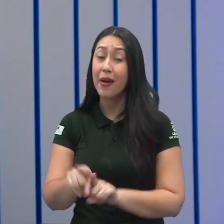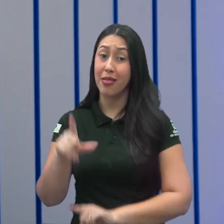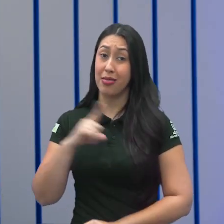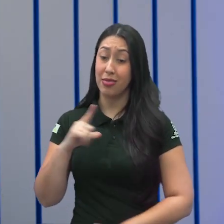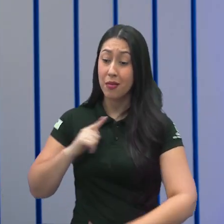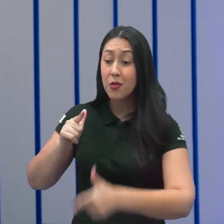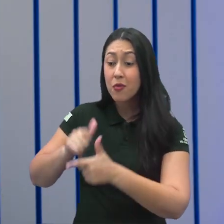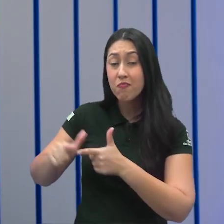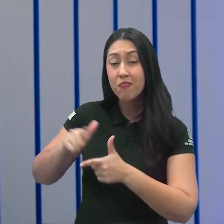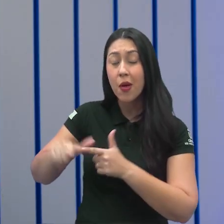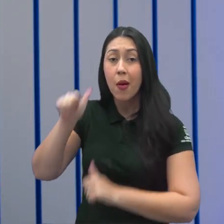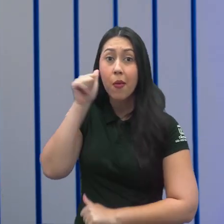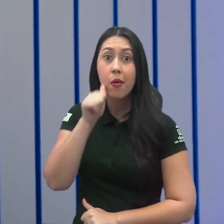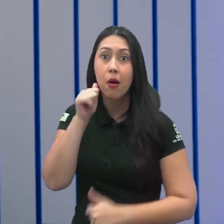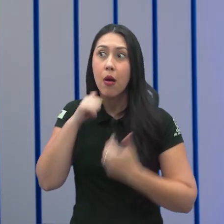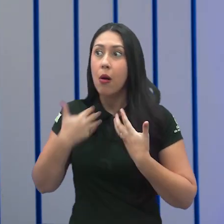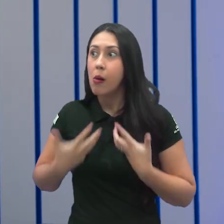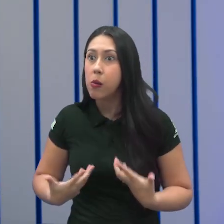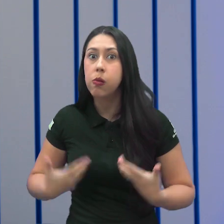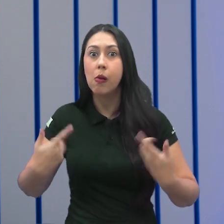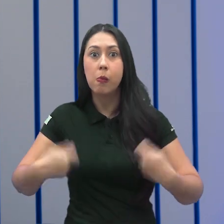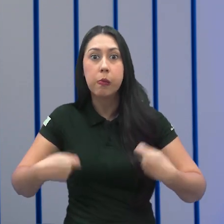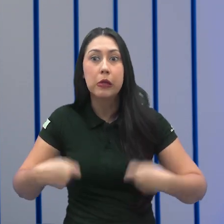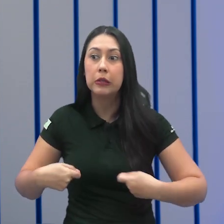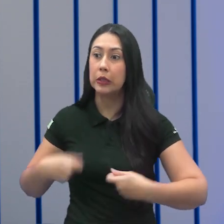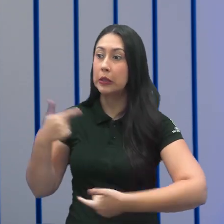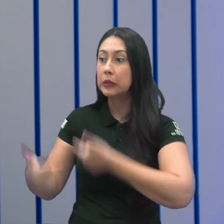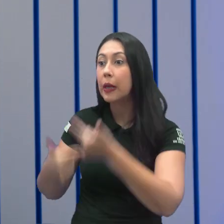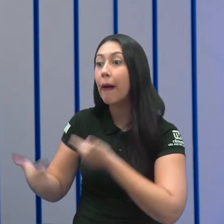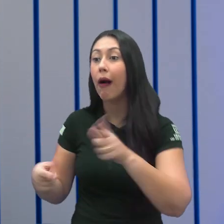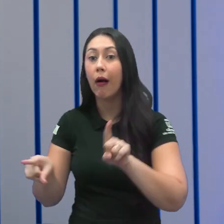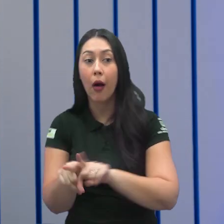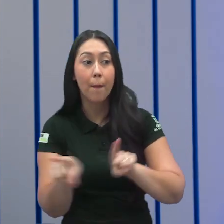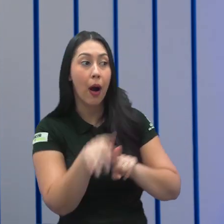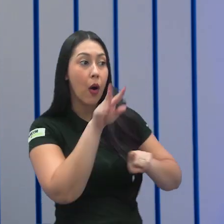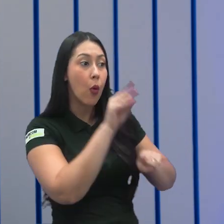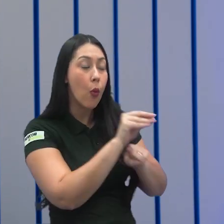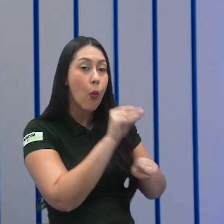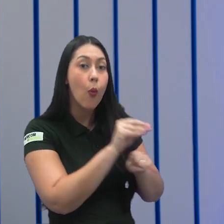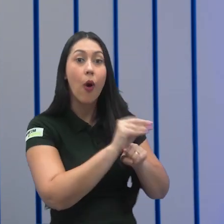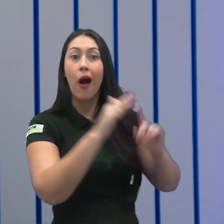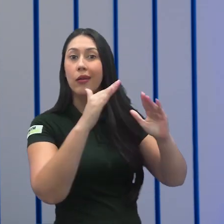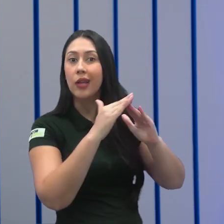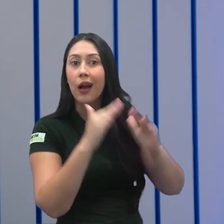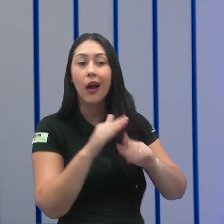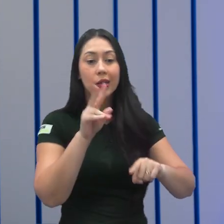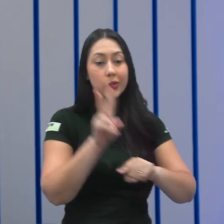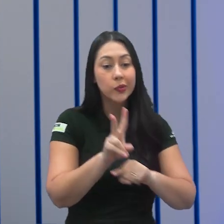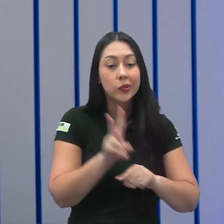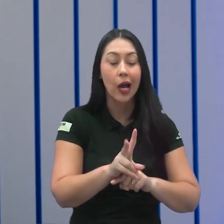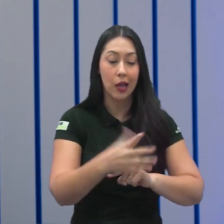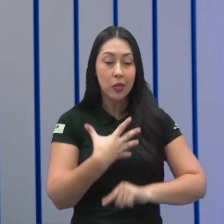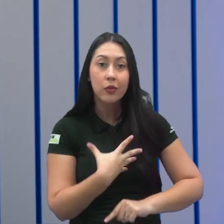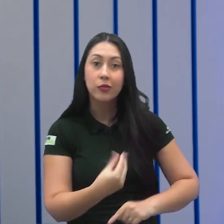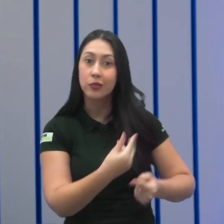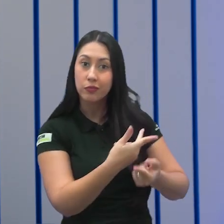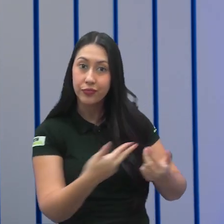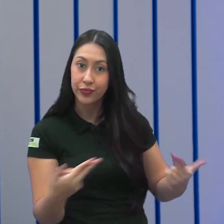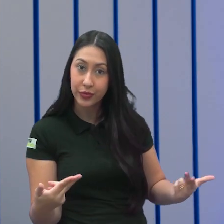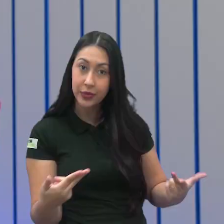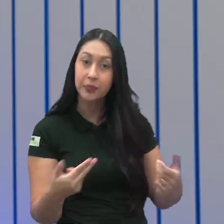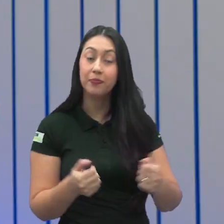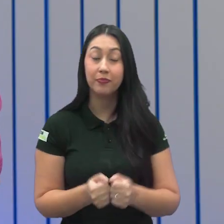das mulheres, que muitas vezes precisam conciliar as atividades profissionais com a criação dos filhos e os cuidados da